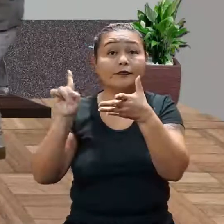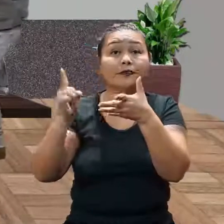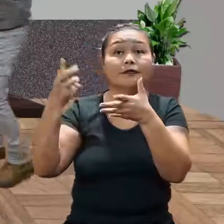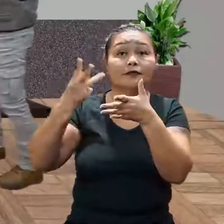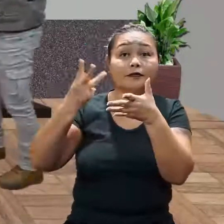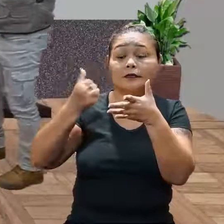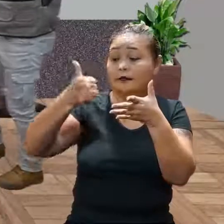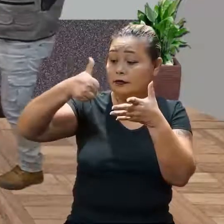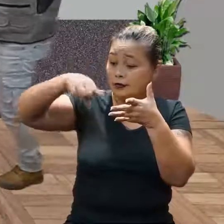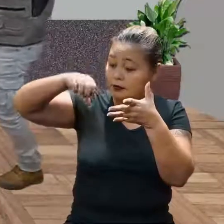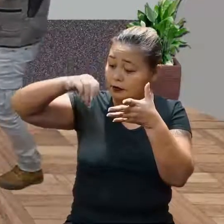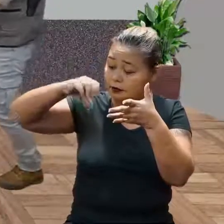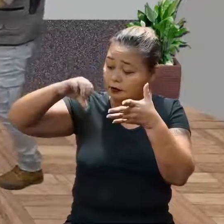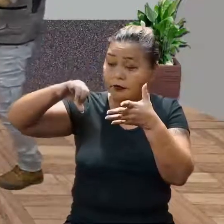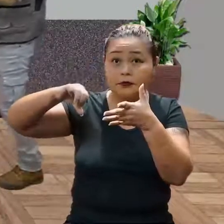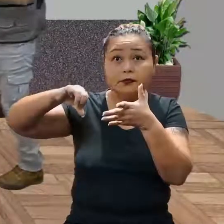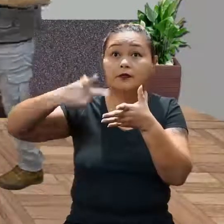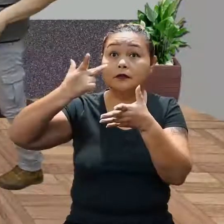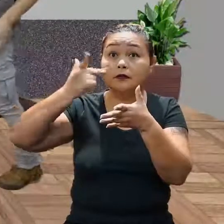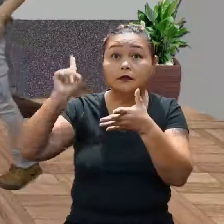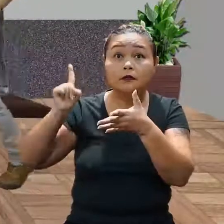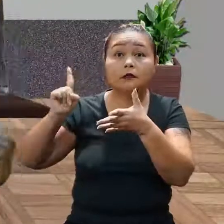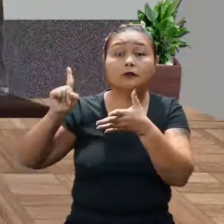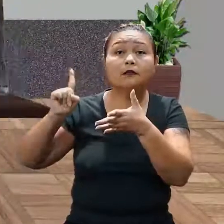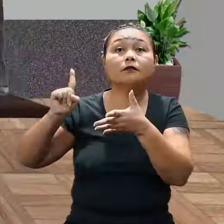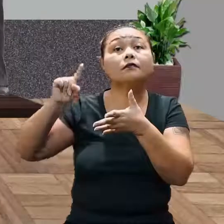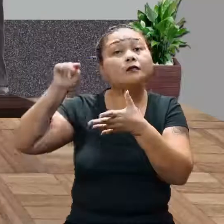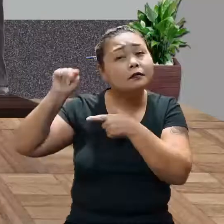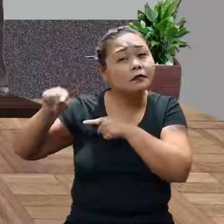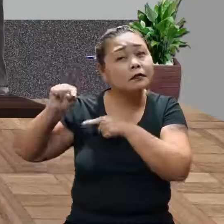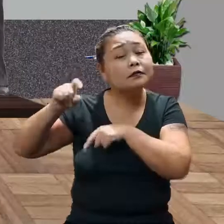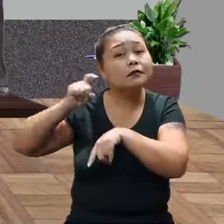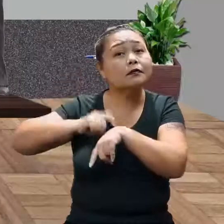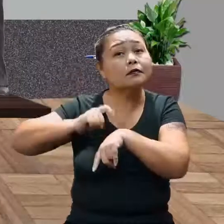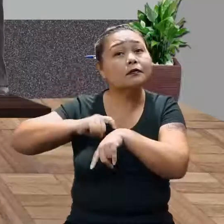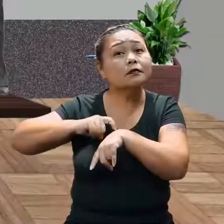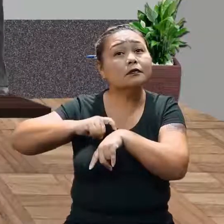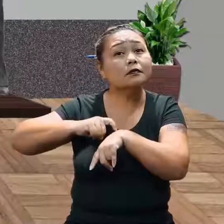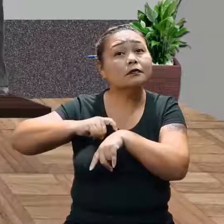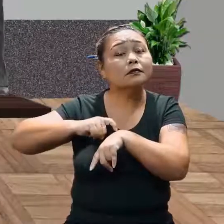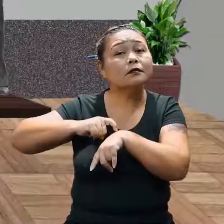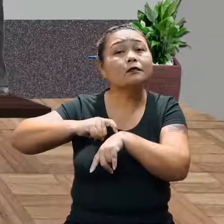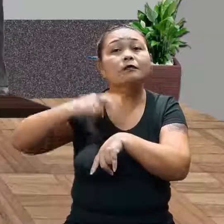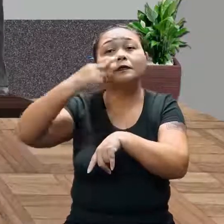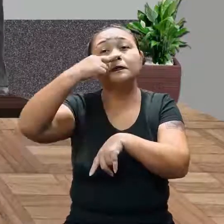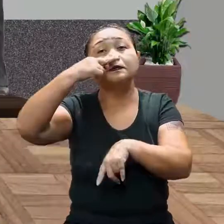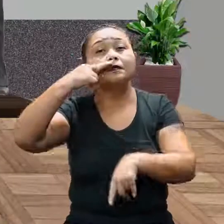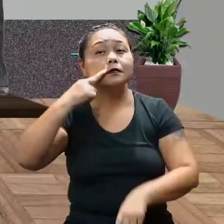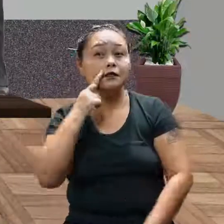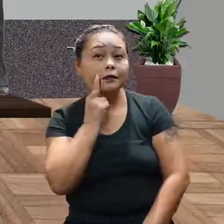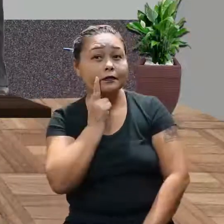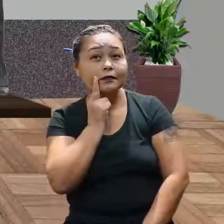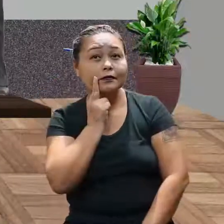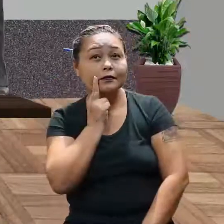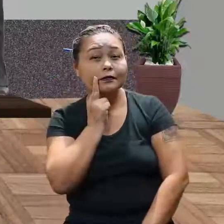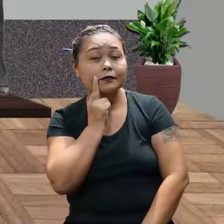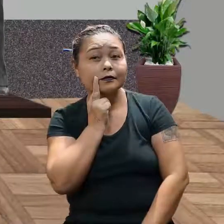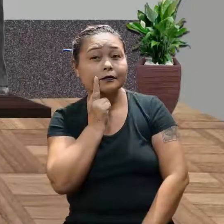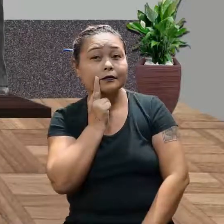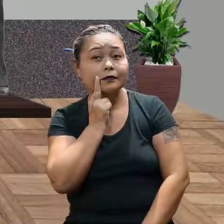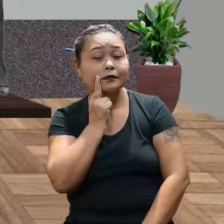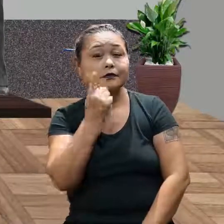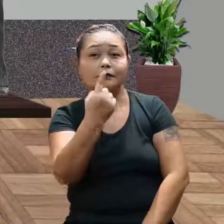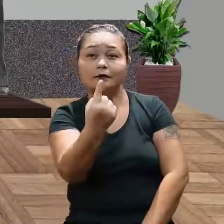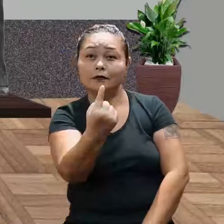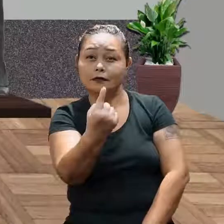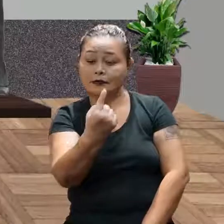expedição aqui de 1909 que nós estamos vendo aqui, é neste momento que Rondon vara o que